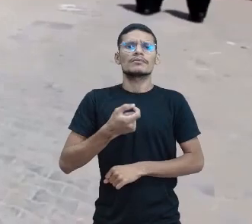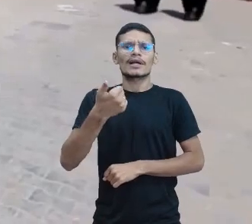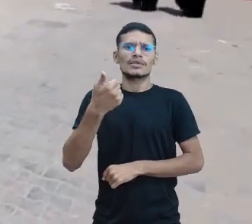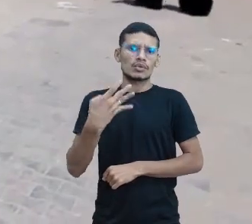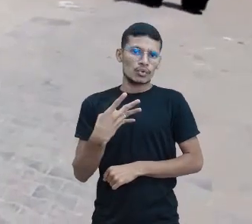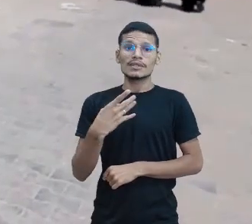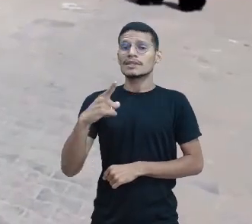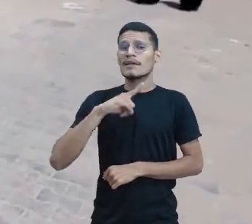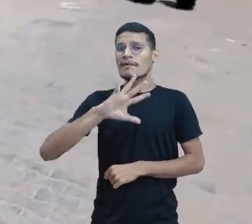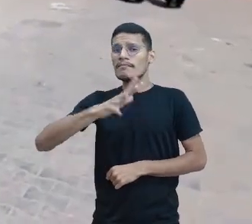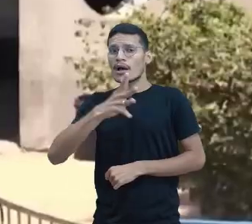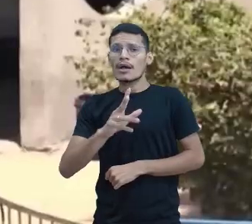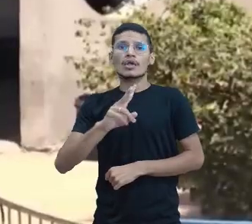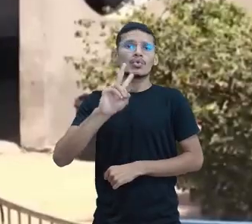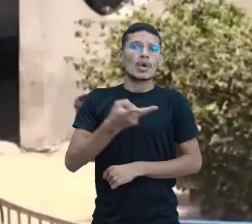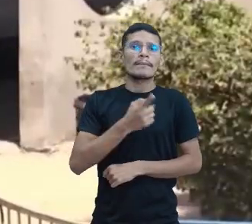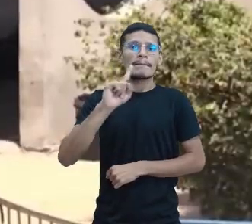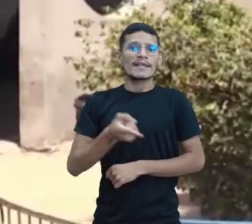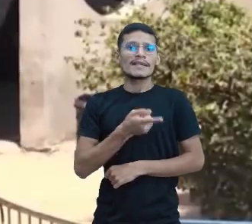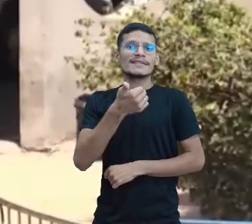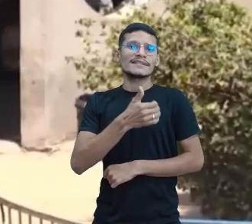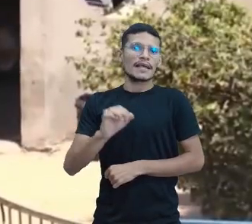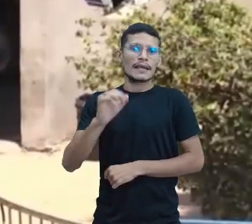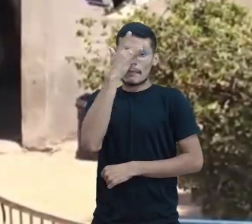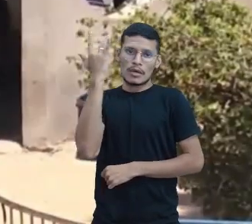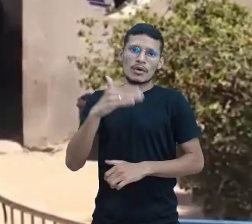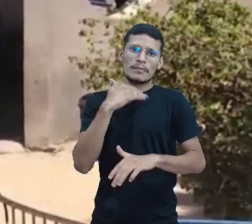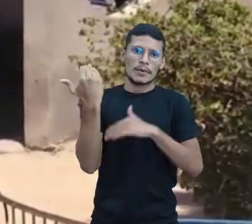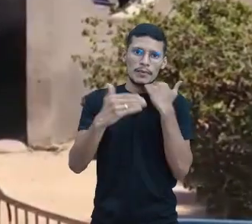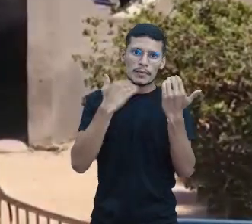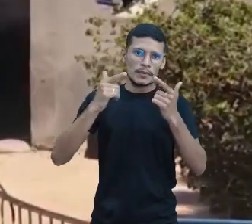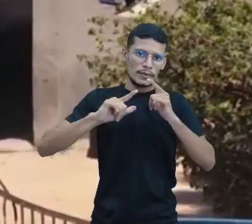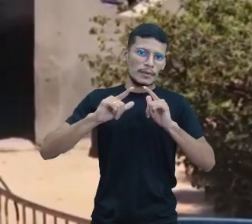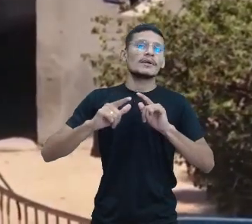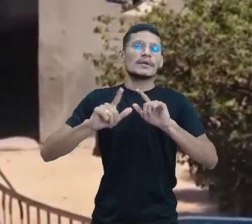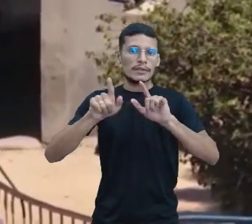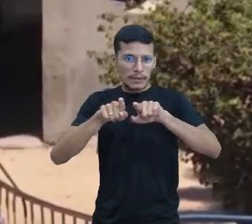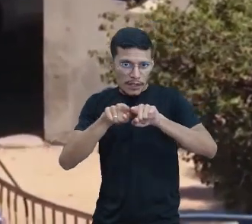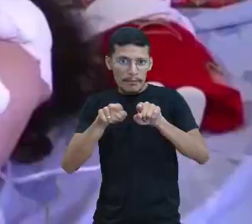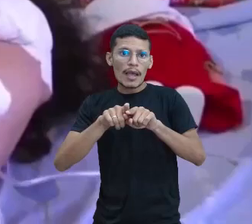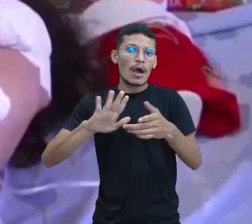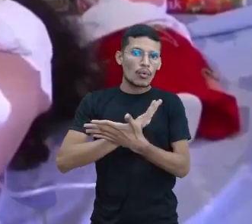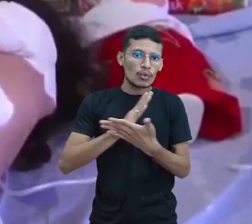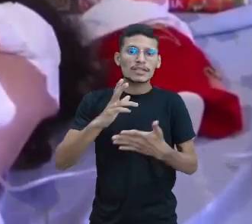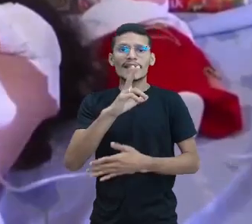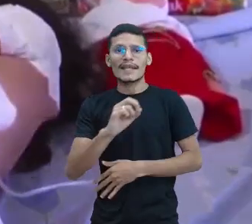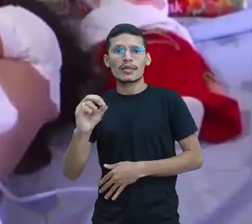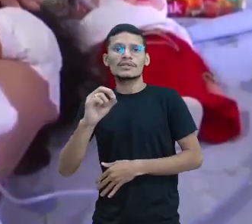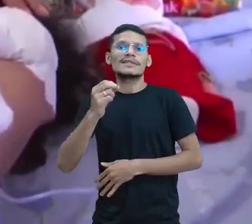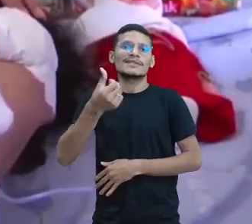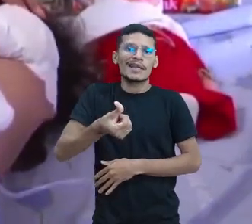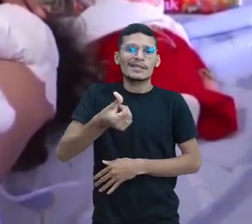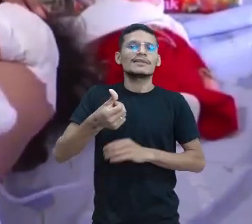deixou cerca de 2.100 palestinos mortos, incluindo 506 crianças. Cerca de